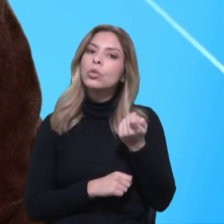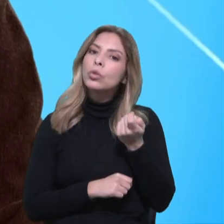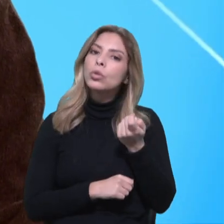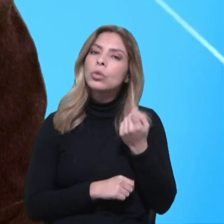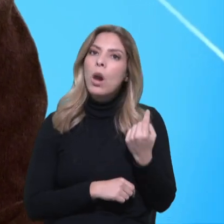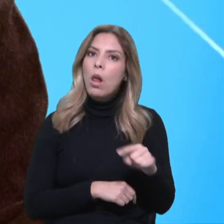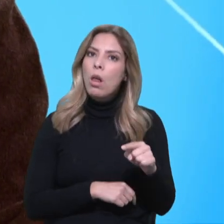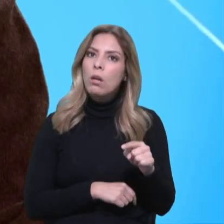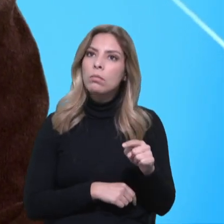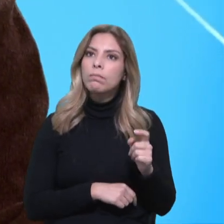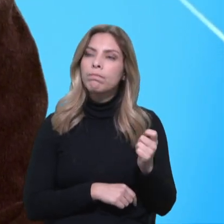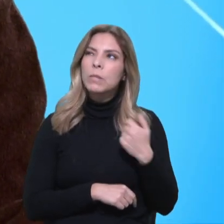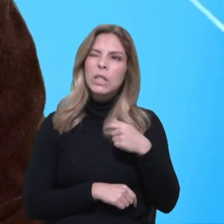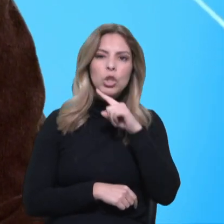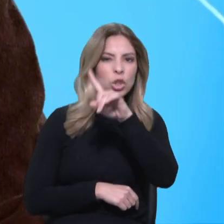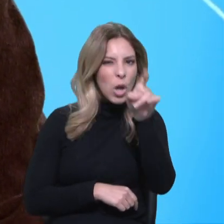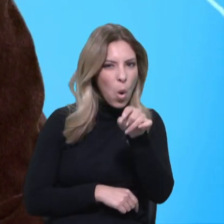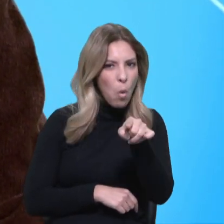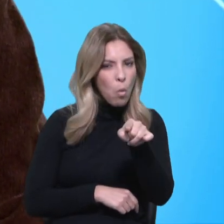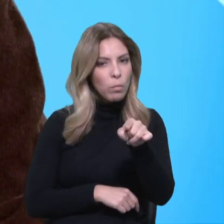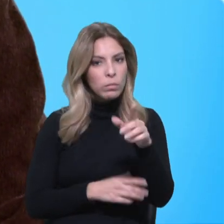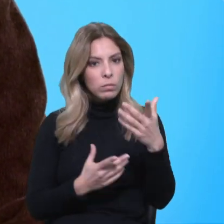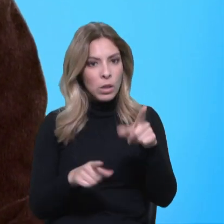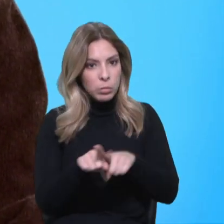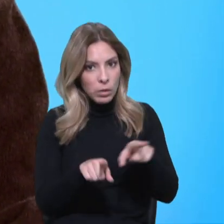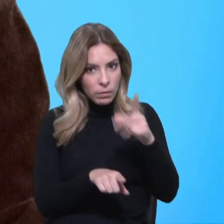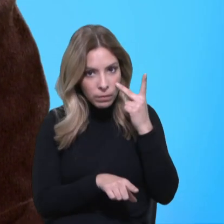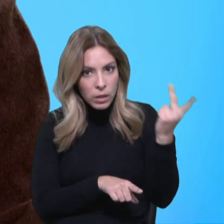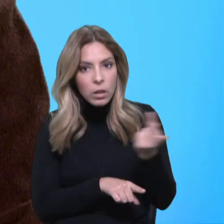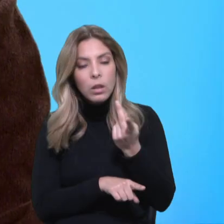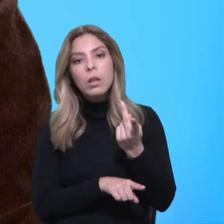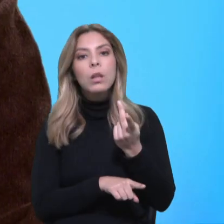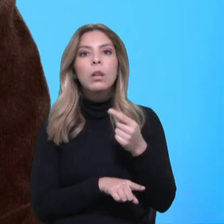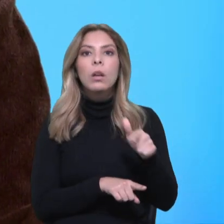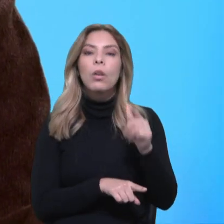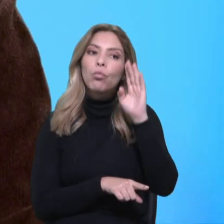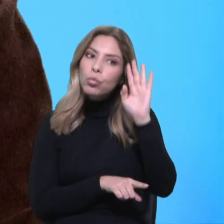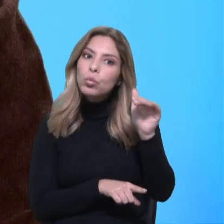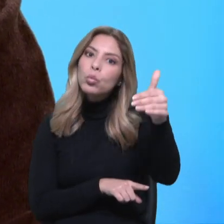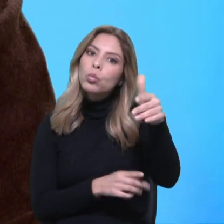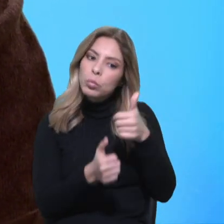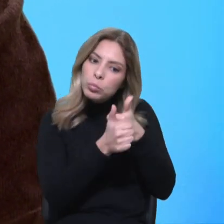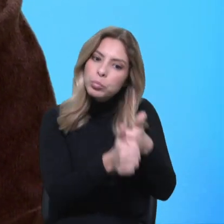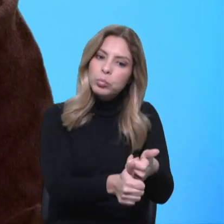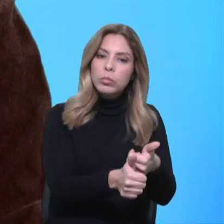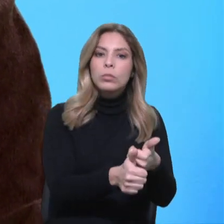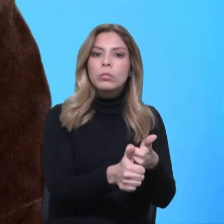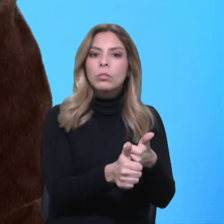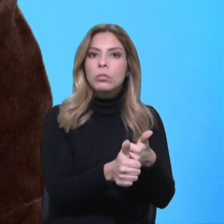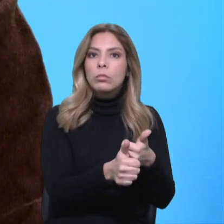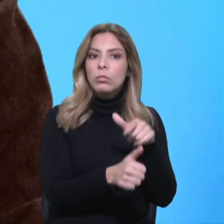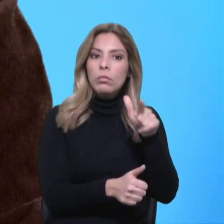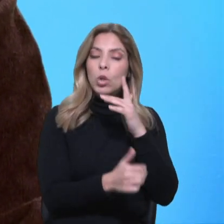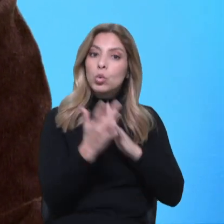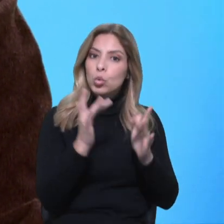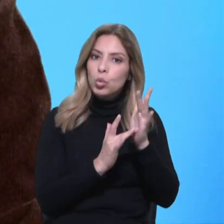questão, esta questão da vida, que ali aparenta parecer que é só para o futuro, para a vida eterna, Jesus vem desmontar